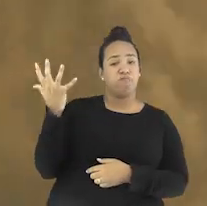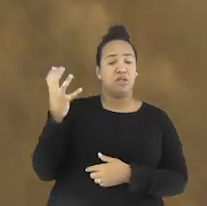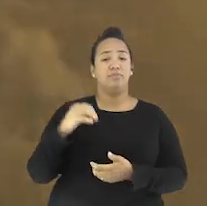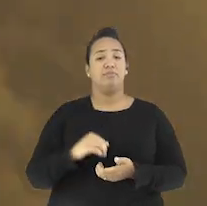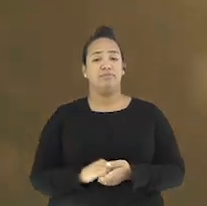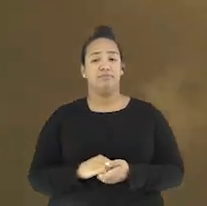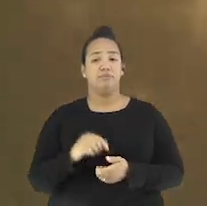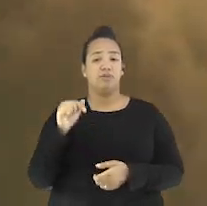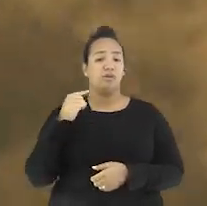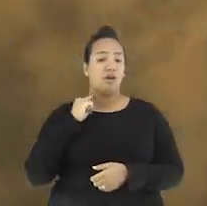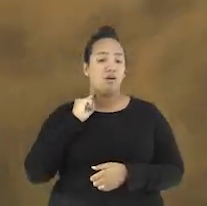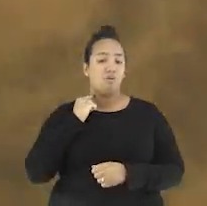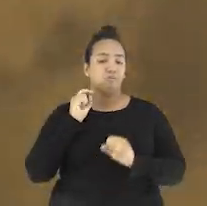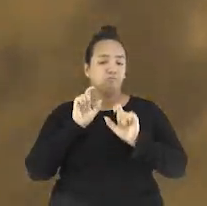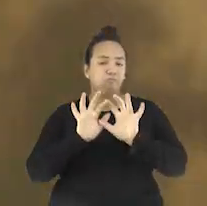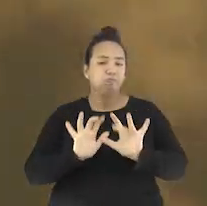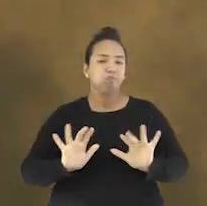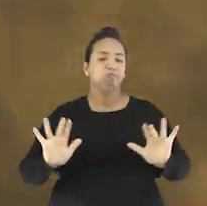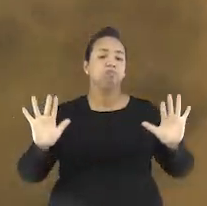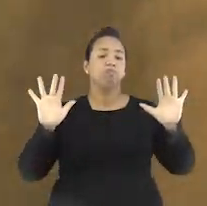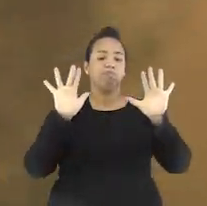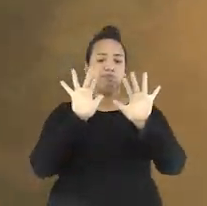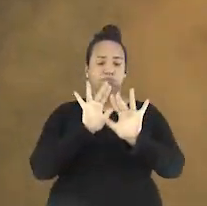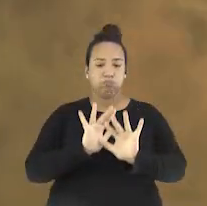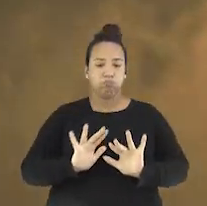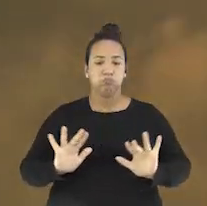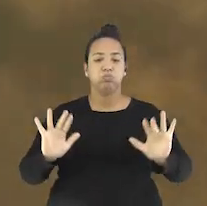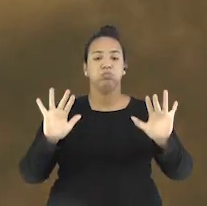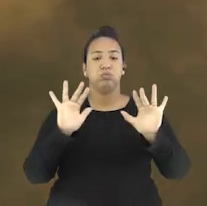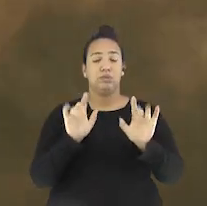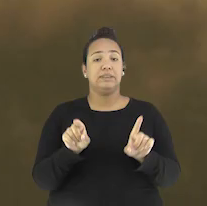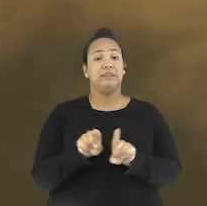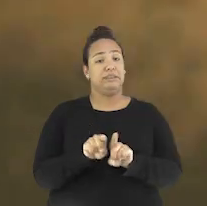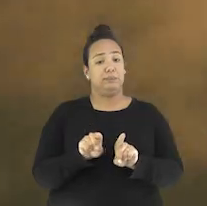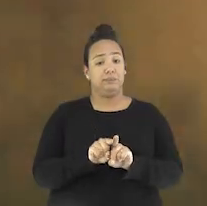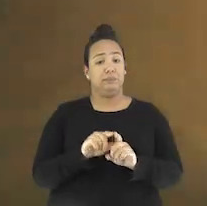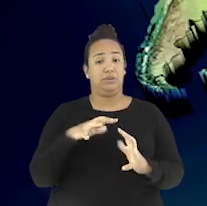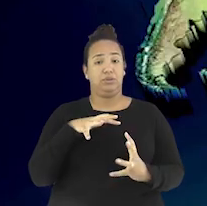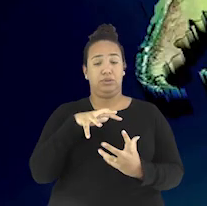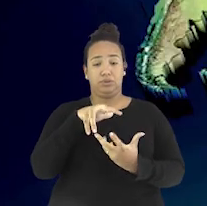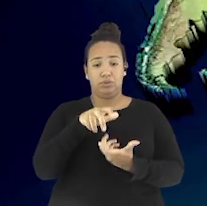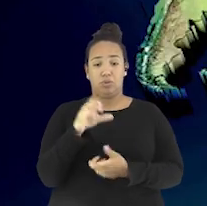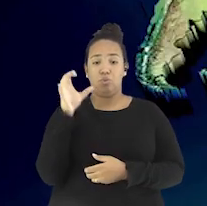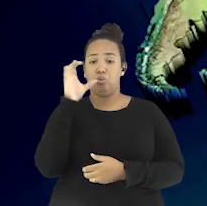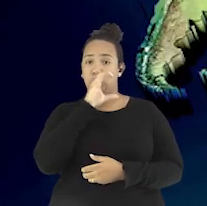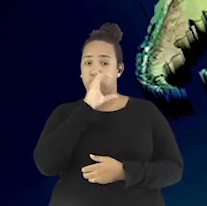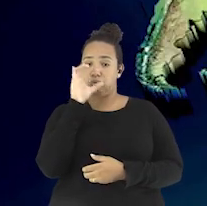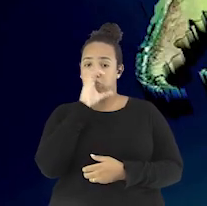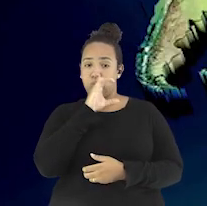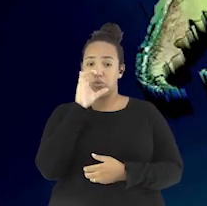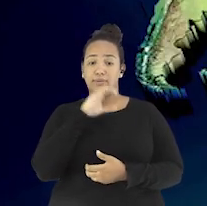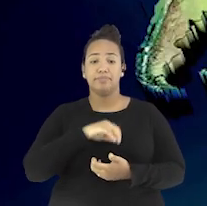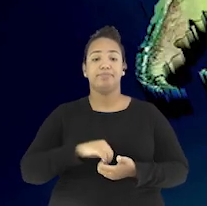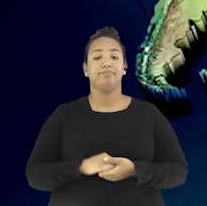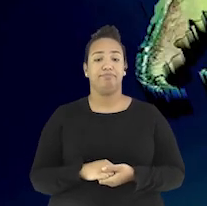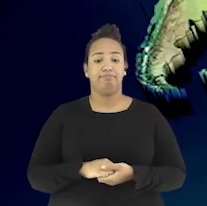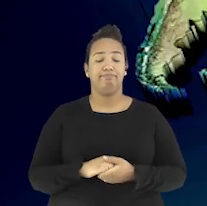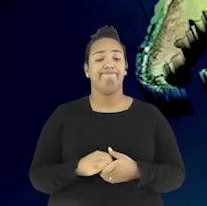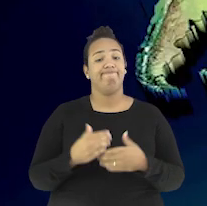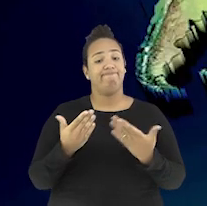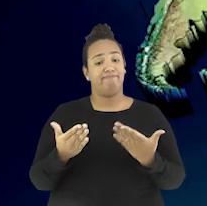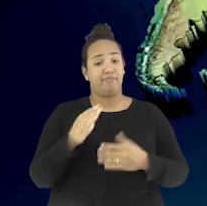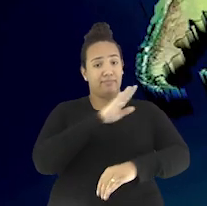atmosfera e o buraco na camada de ozônio, além dos efeitos do aumento do aquecimento global. Isso provoca um maior derretimento